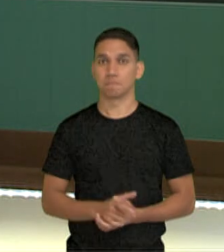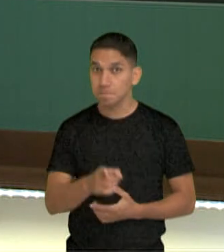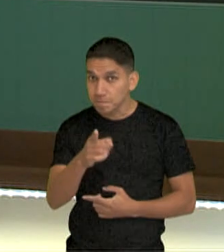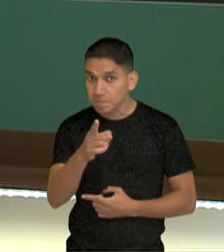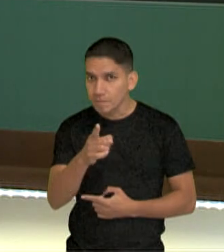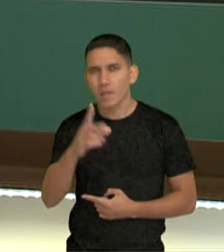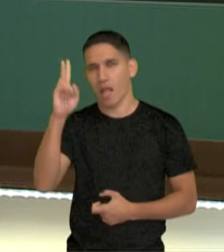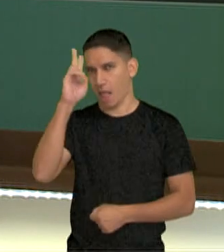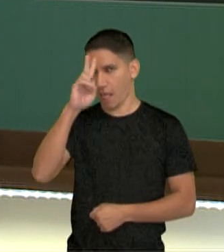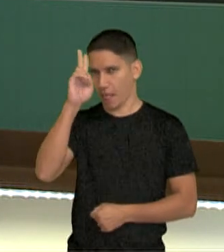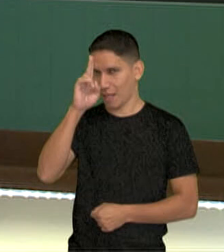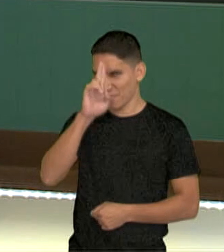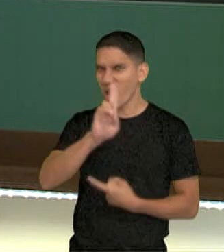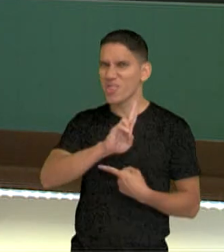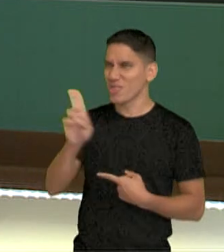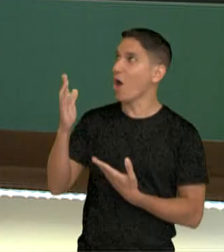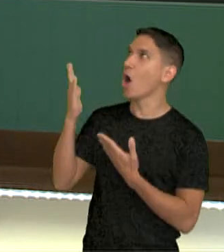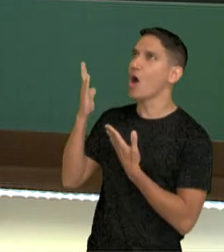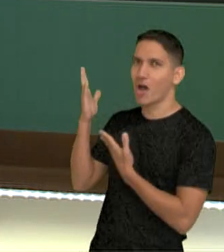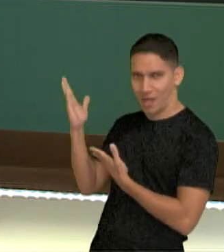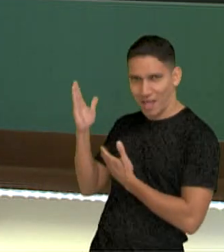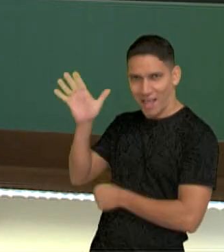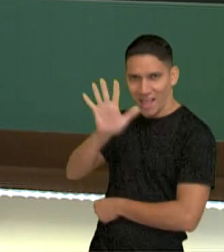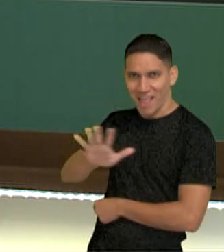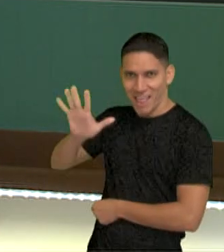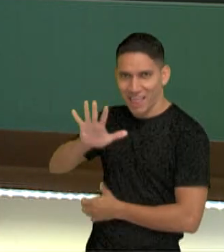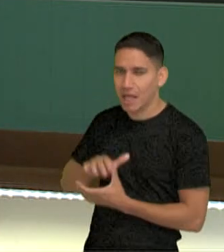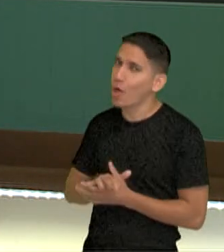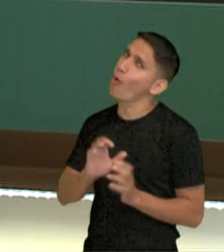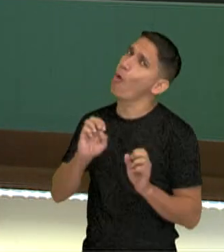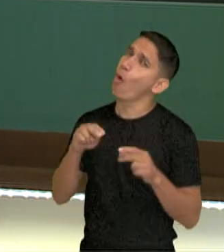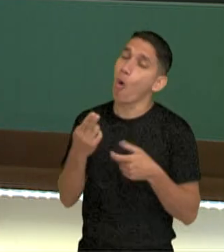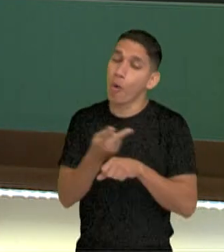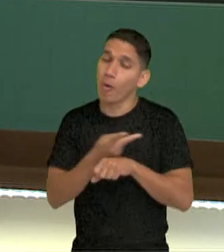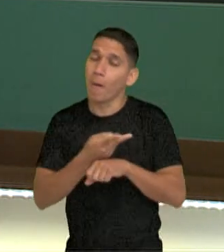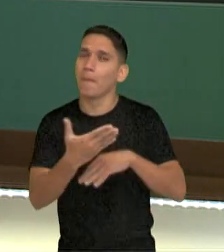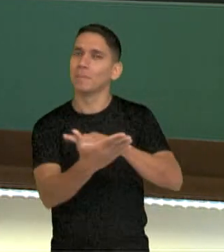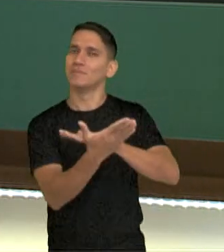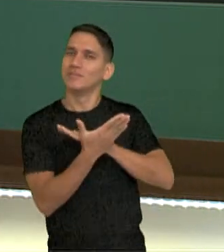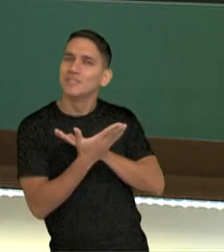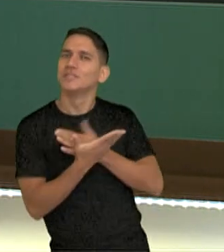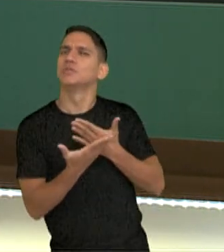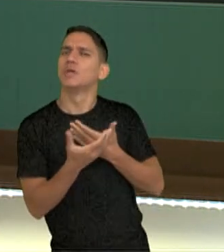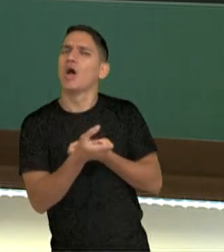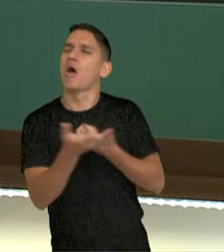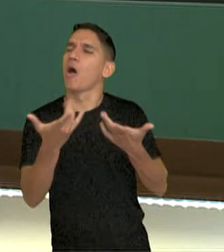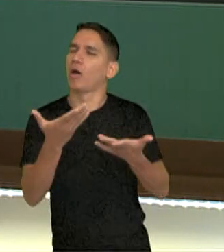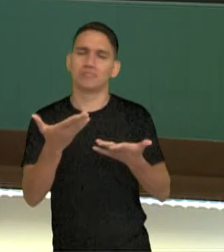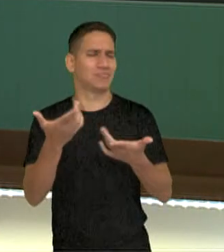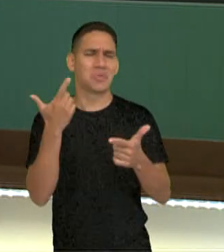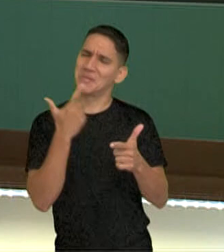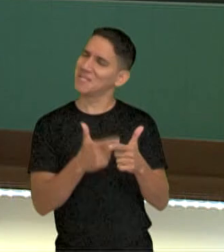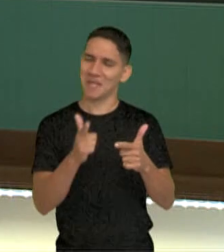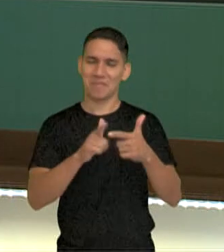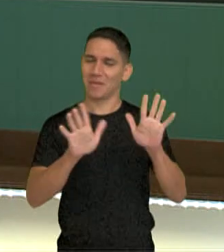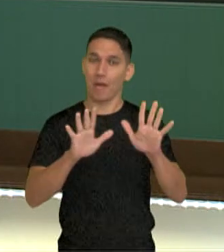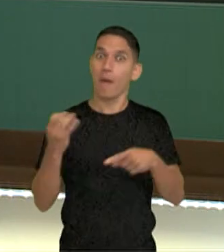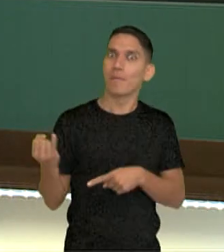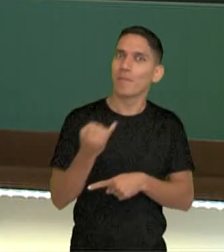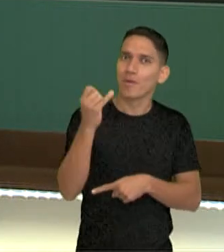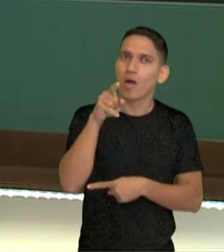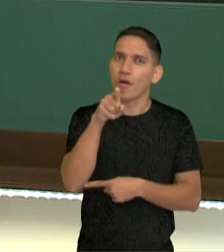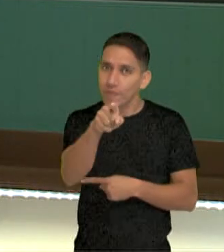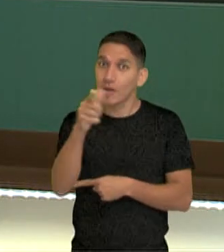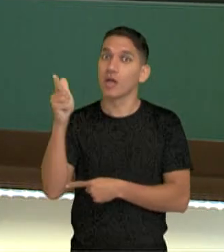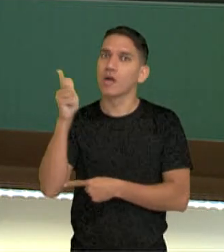Você lembrou o nome desse desenho? Ou você teve que pedir ajuda para alguém aí? Não tem problema, o importante é